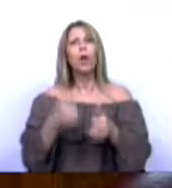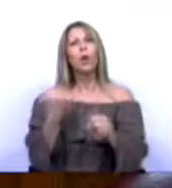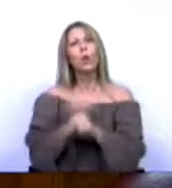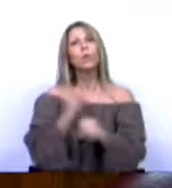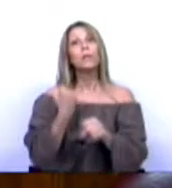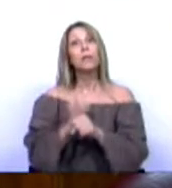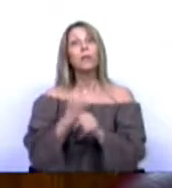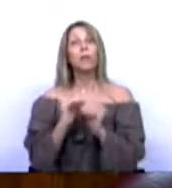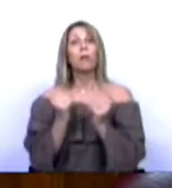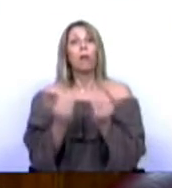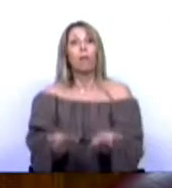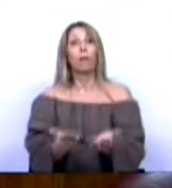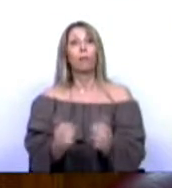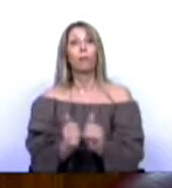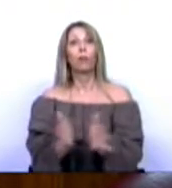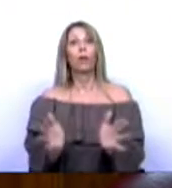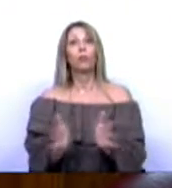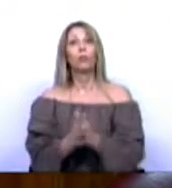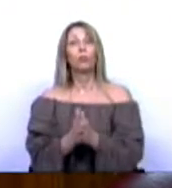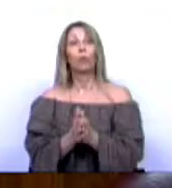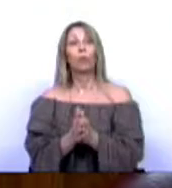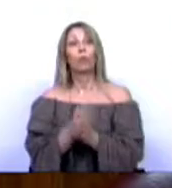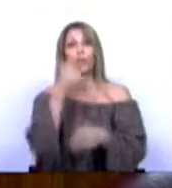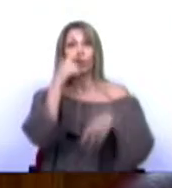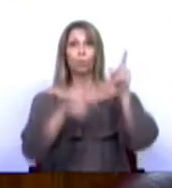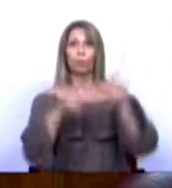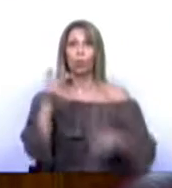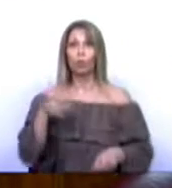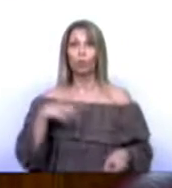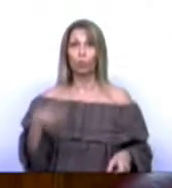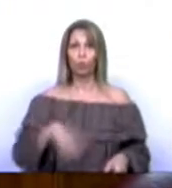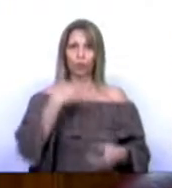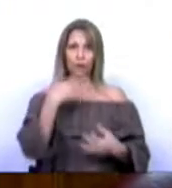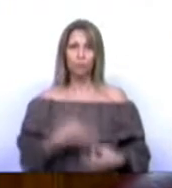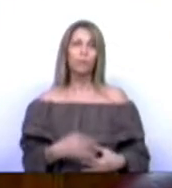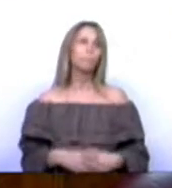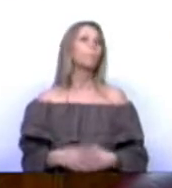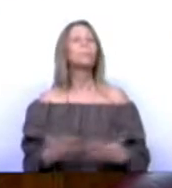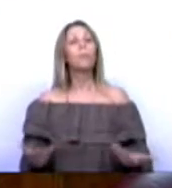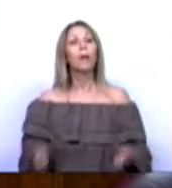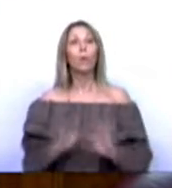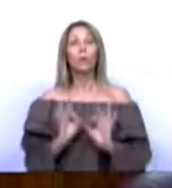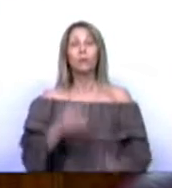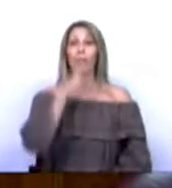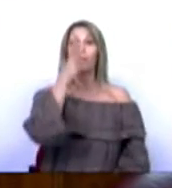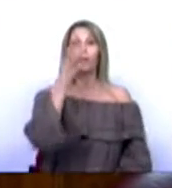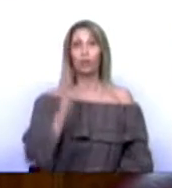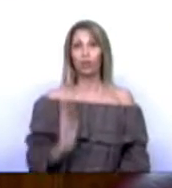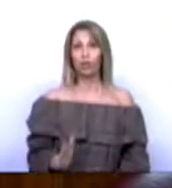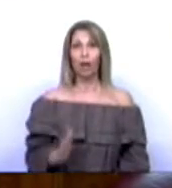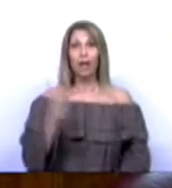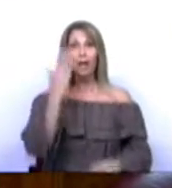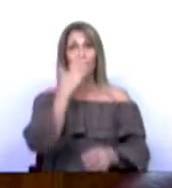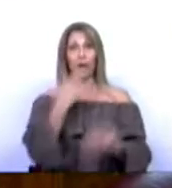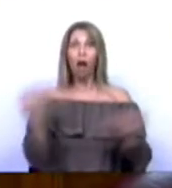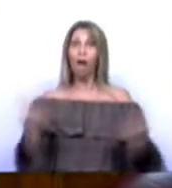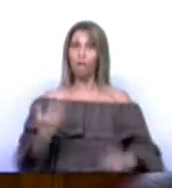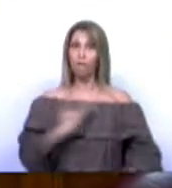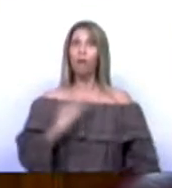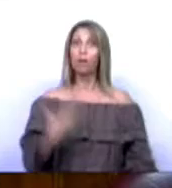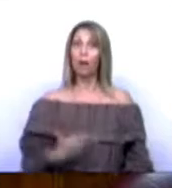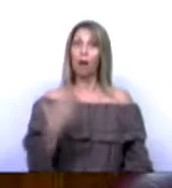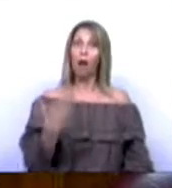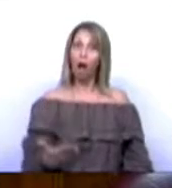o serviço que é prestado a todos os portugueses. E, portanto, e como já disse, se esta é uma legítima